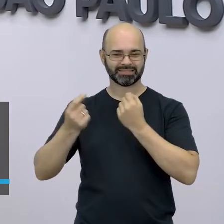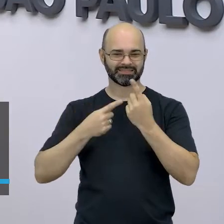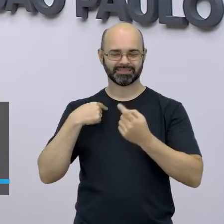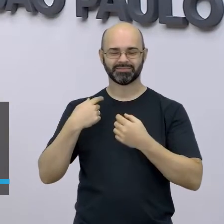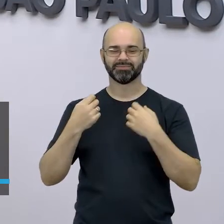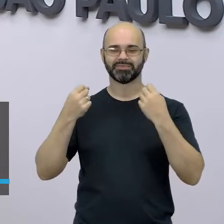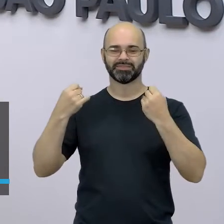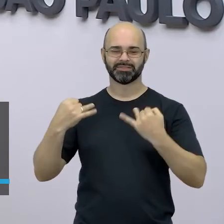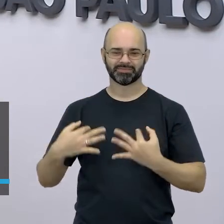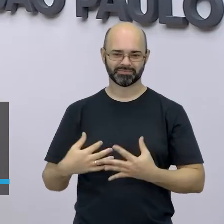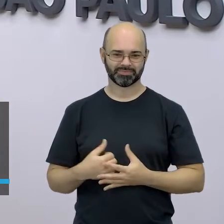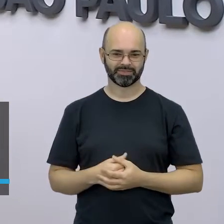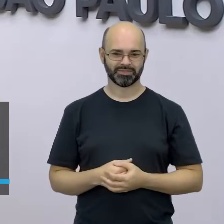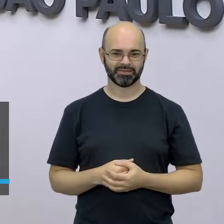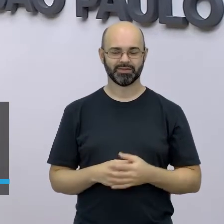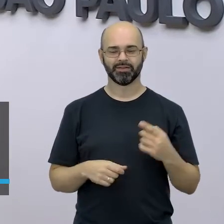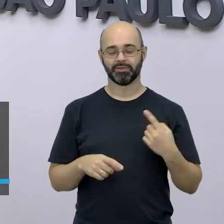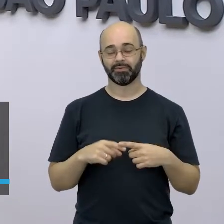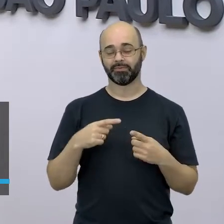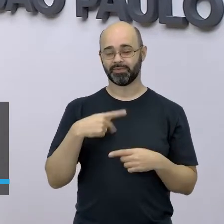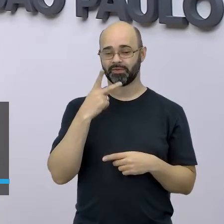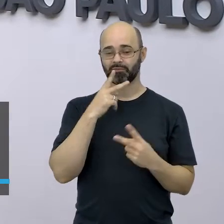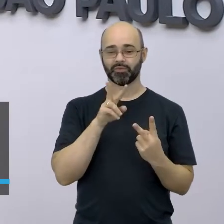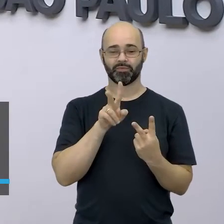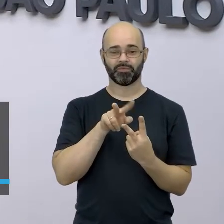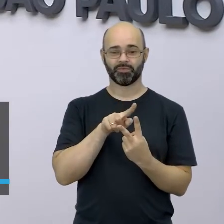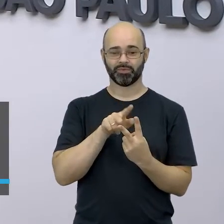aqui falando de 2 das 3